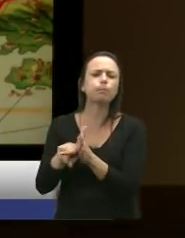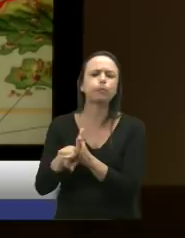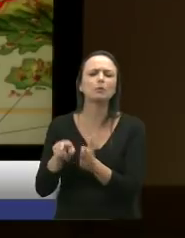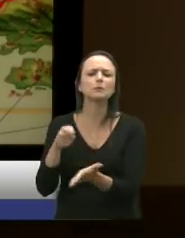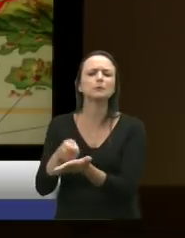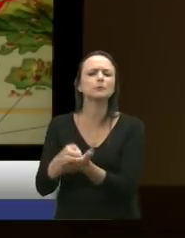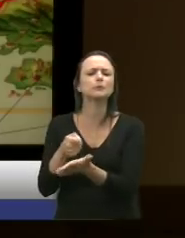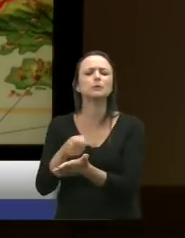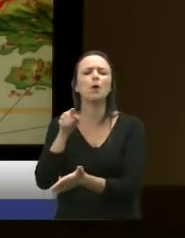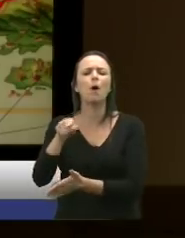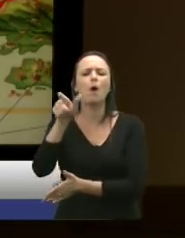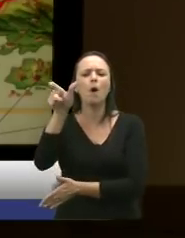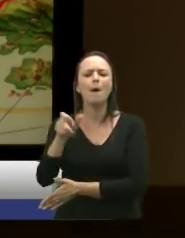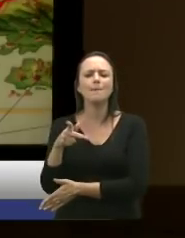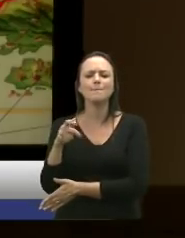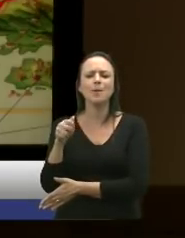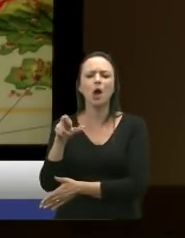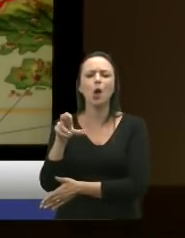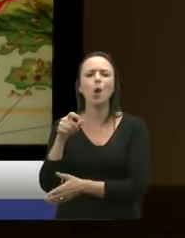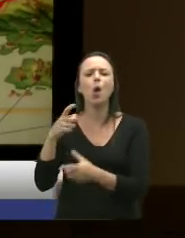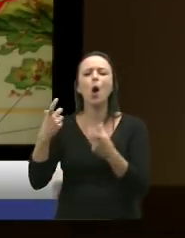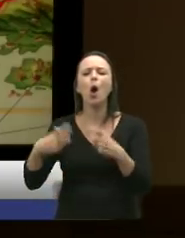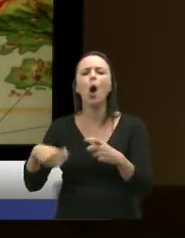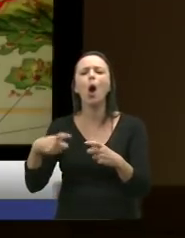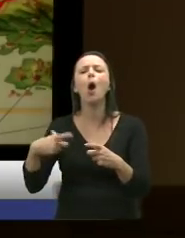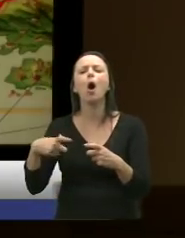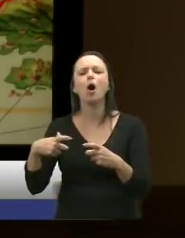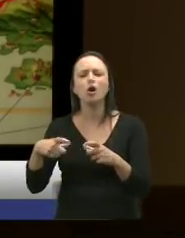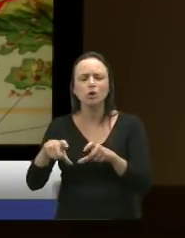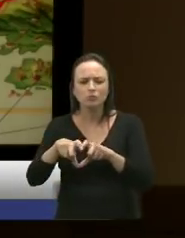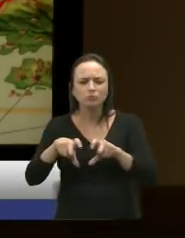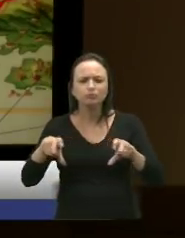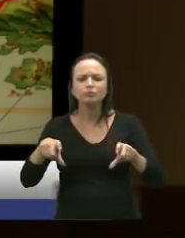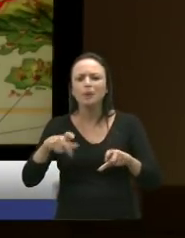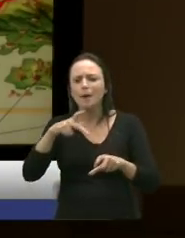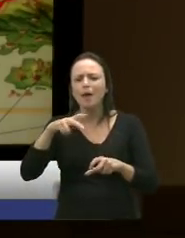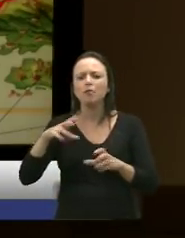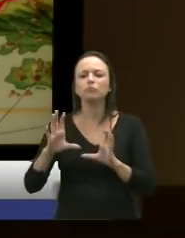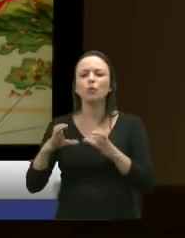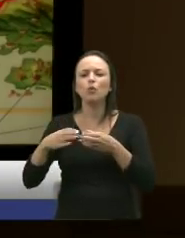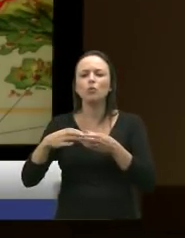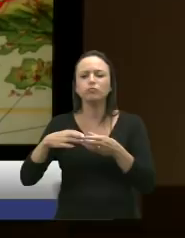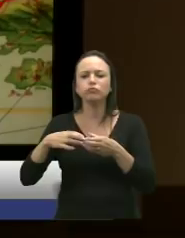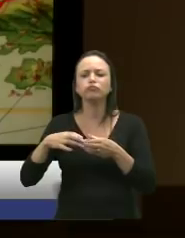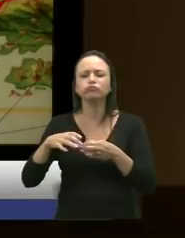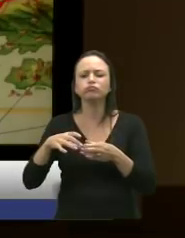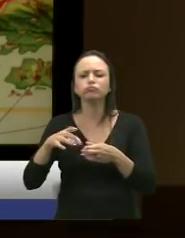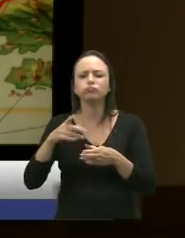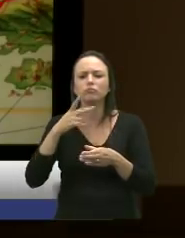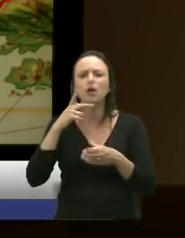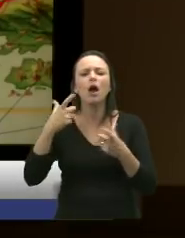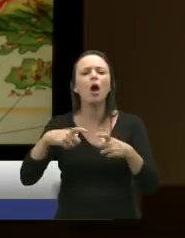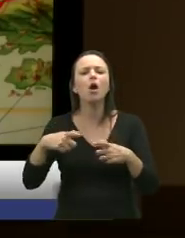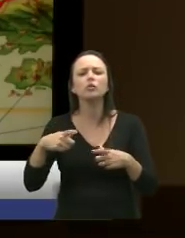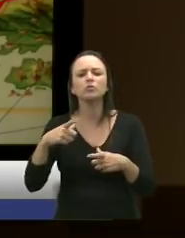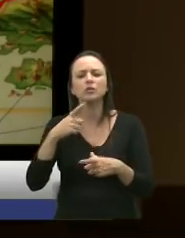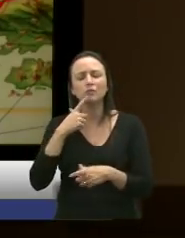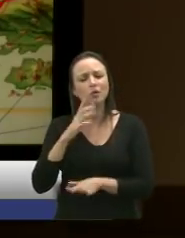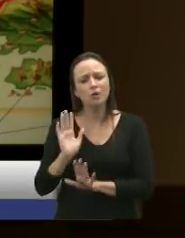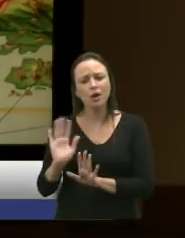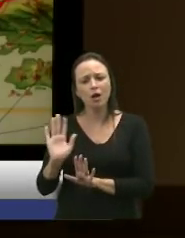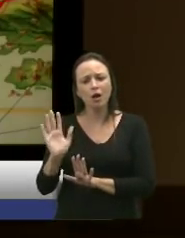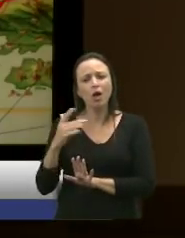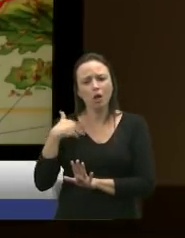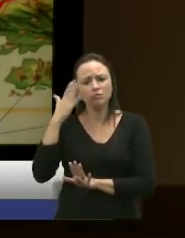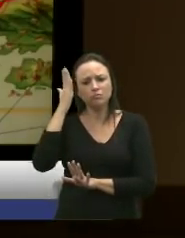exigindo de Paulo Virgínio a localização da trincheira paulista. E Paulo Virgínio não negou. Ele admitiu: eu